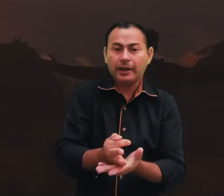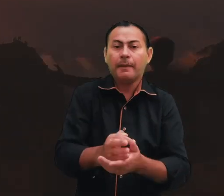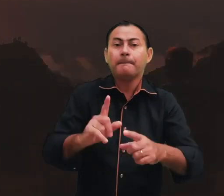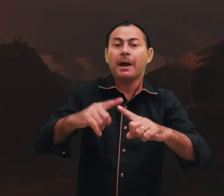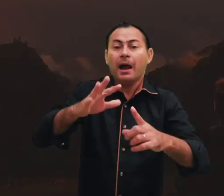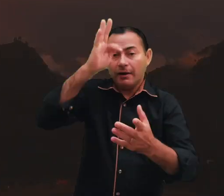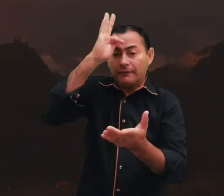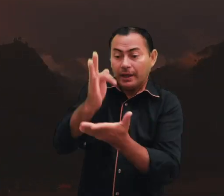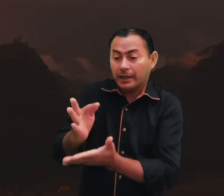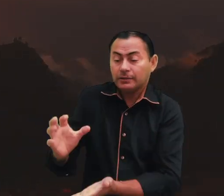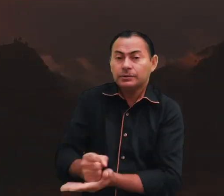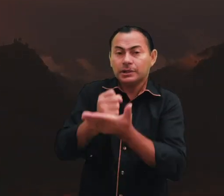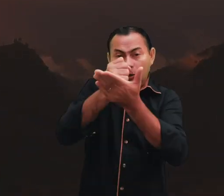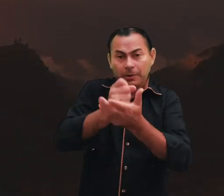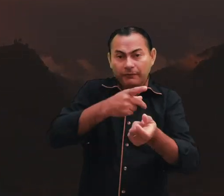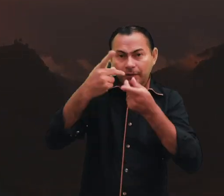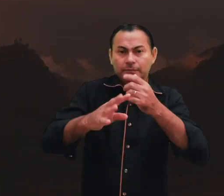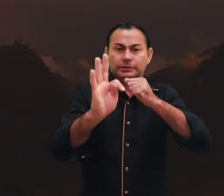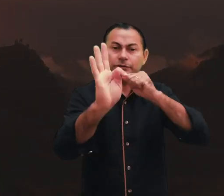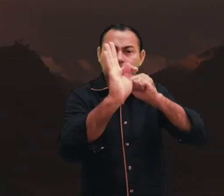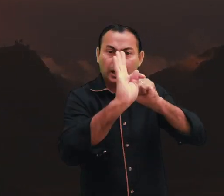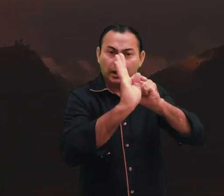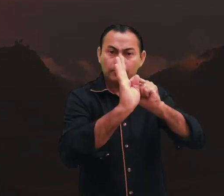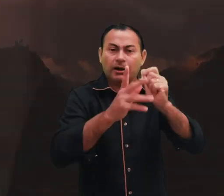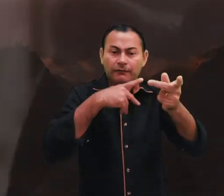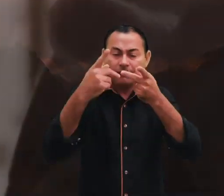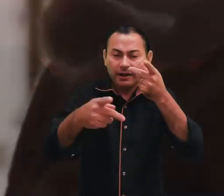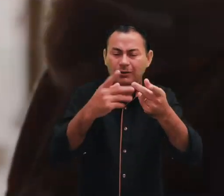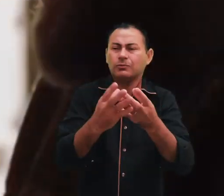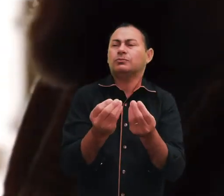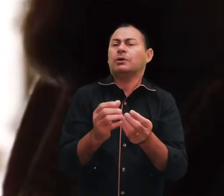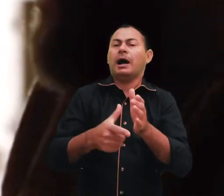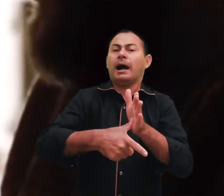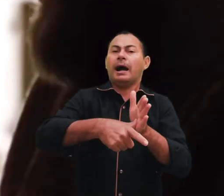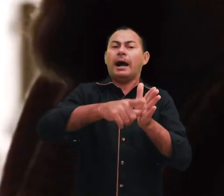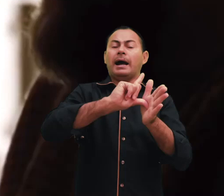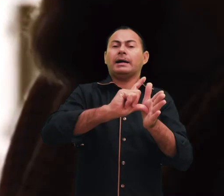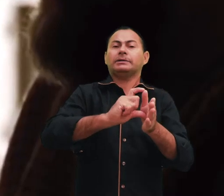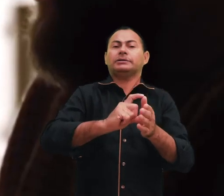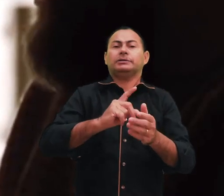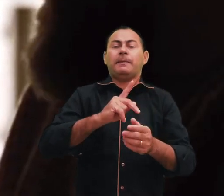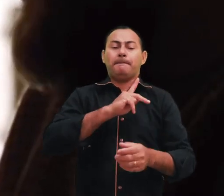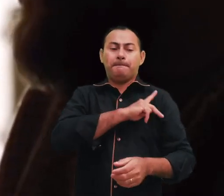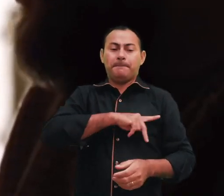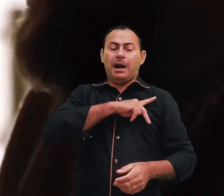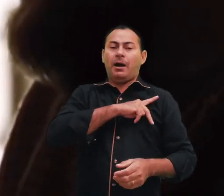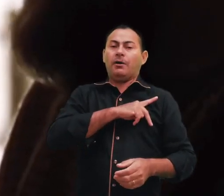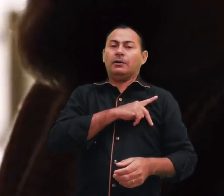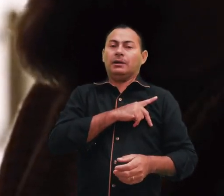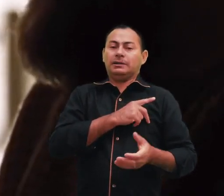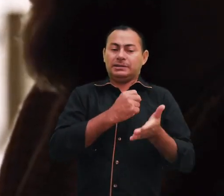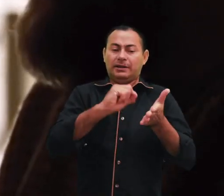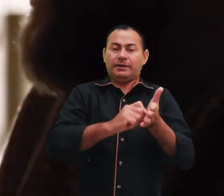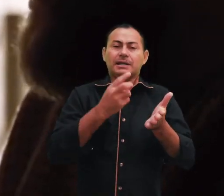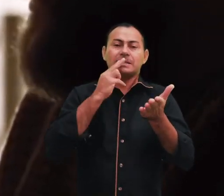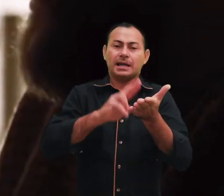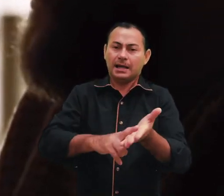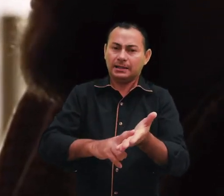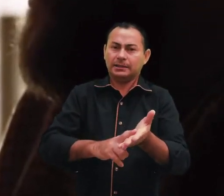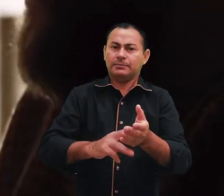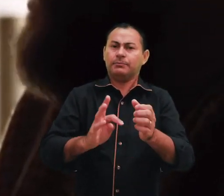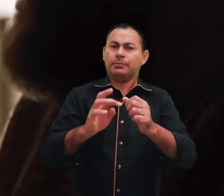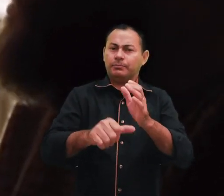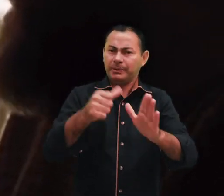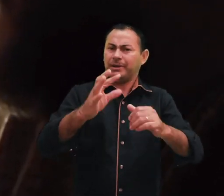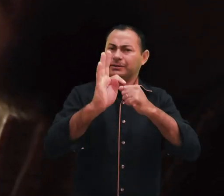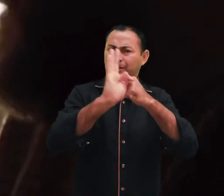salva. Já comentamos que Tiago escreveu esta carta muito antes de Paulo escrever suas epístolas. Por isso,